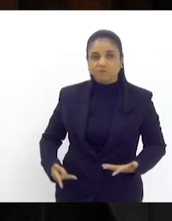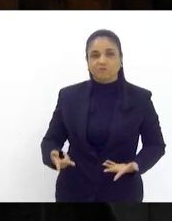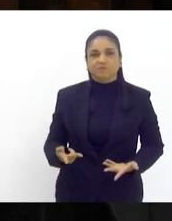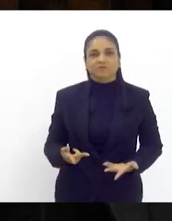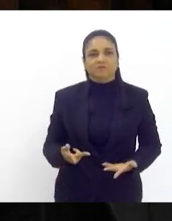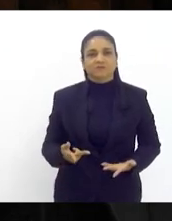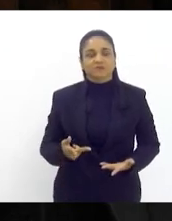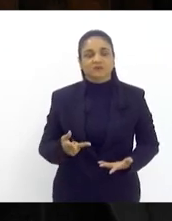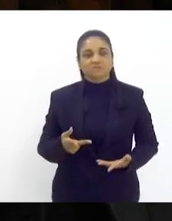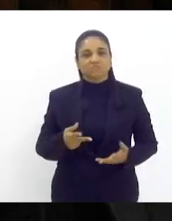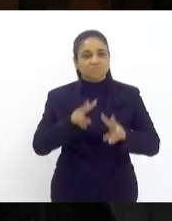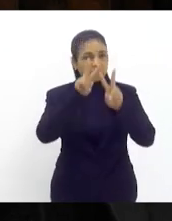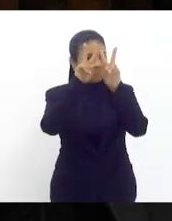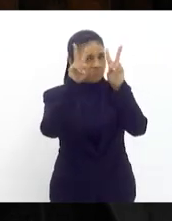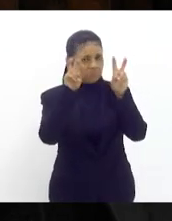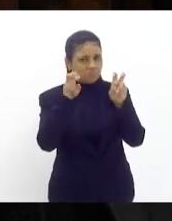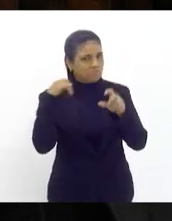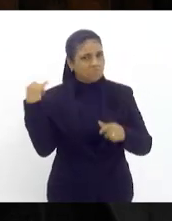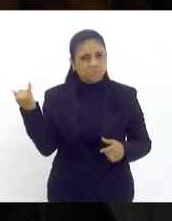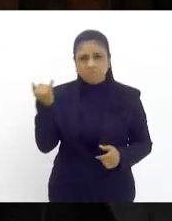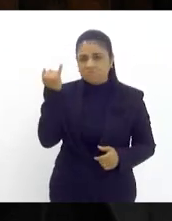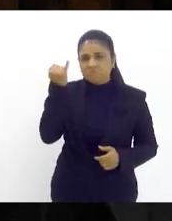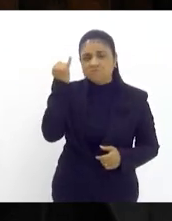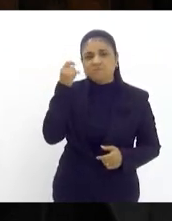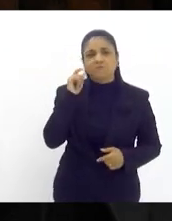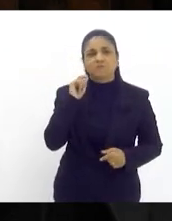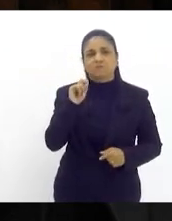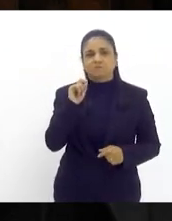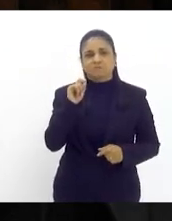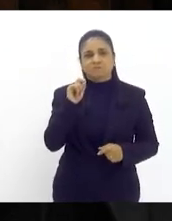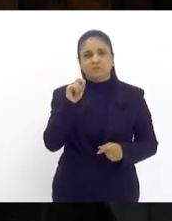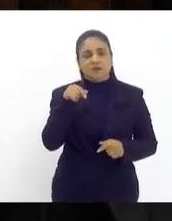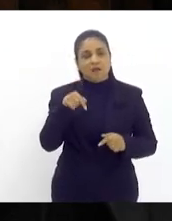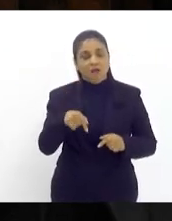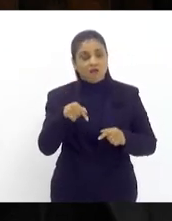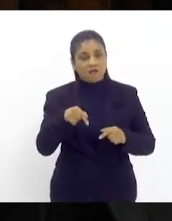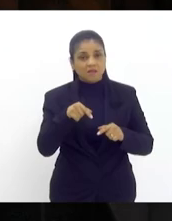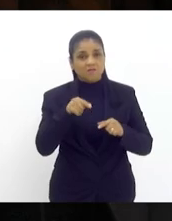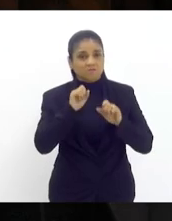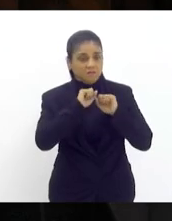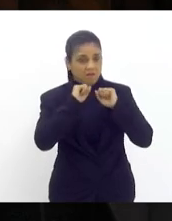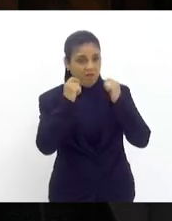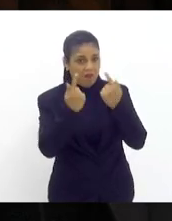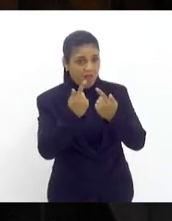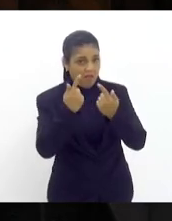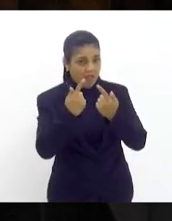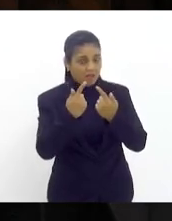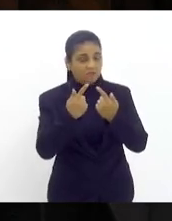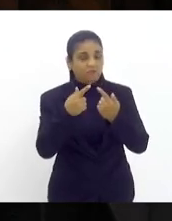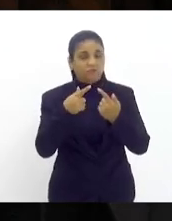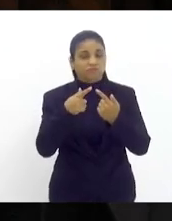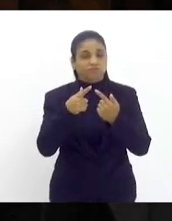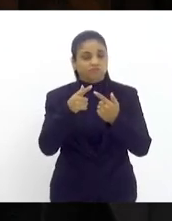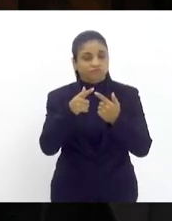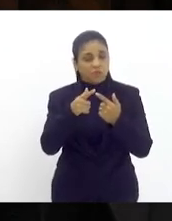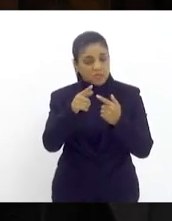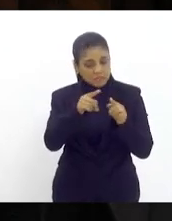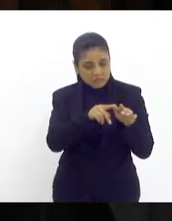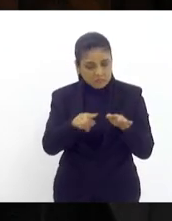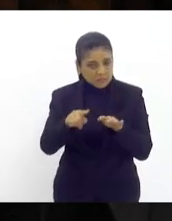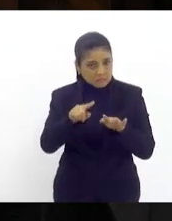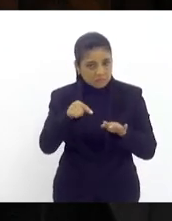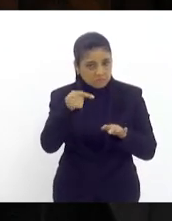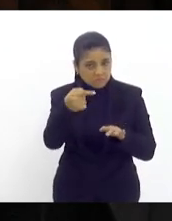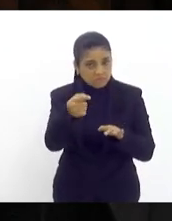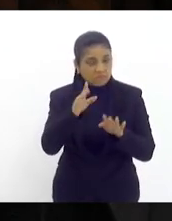mais relevante que pode chegar na casa nos próximos dias como tem